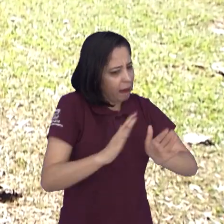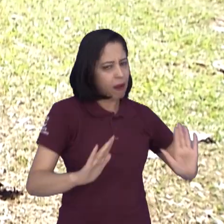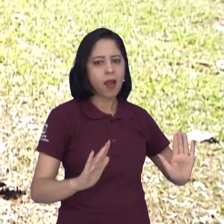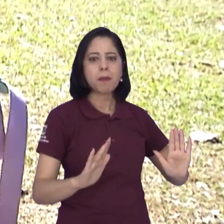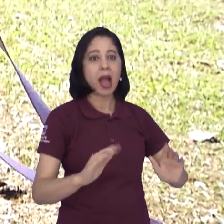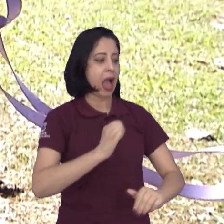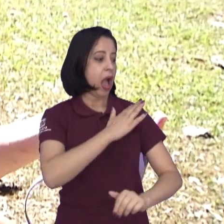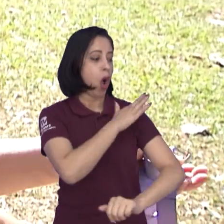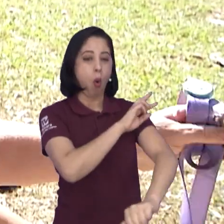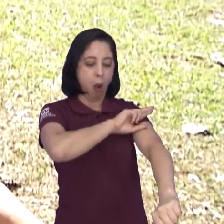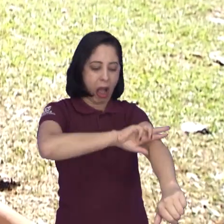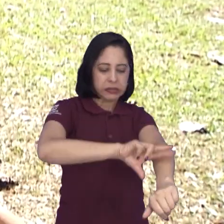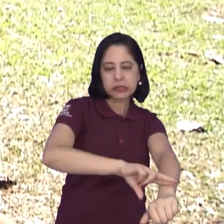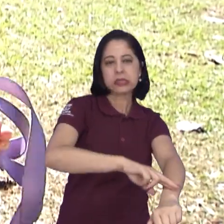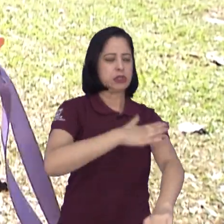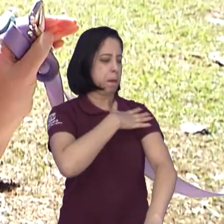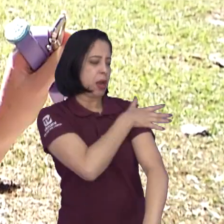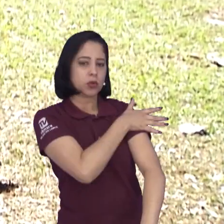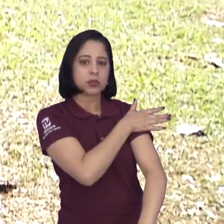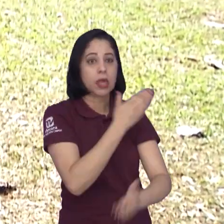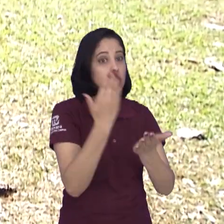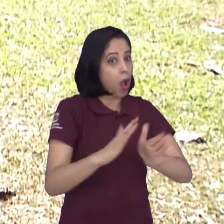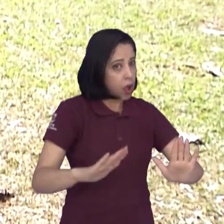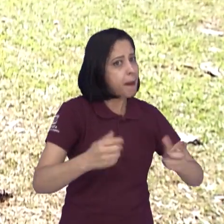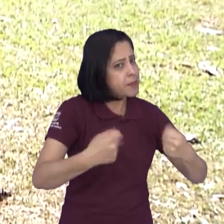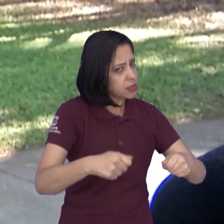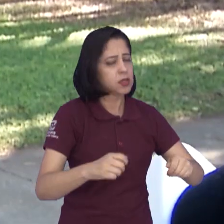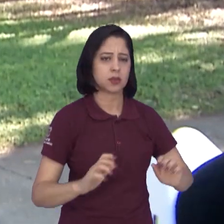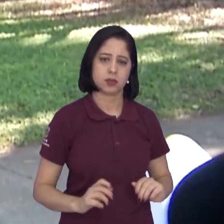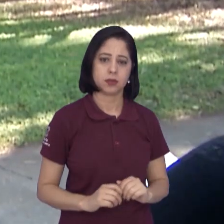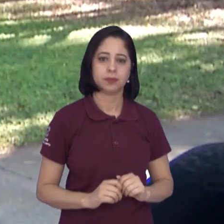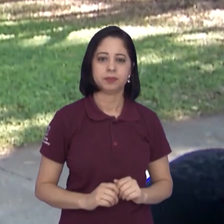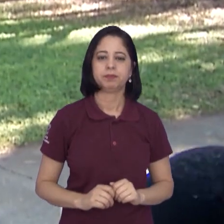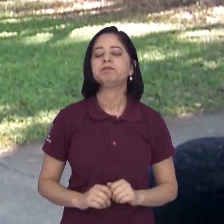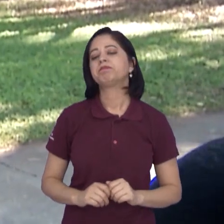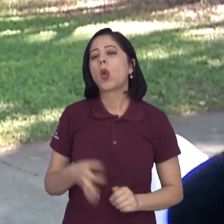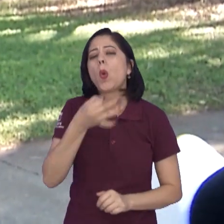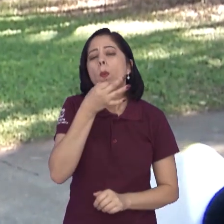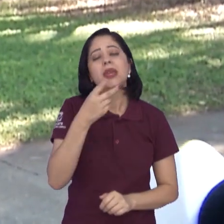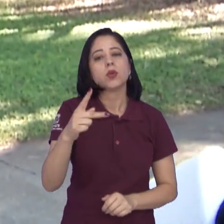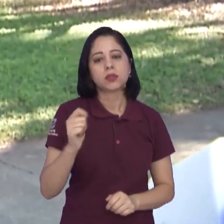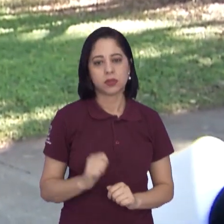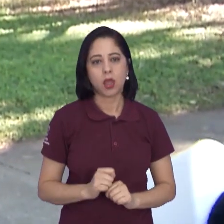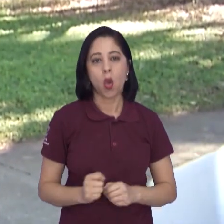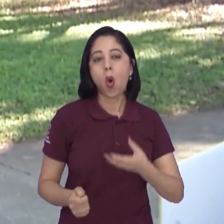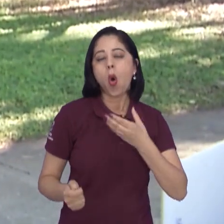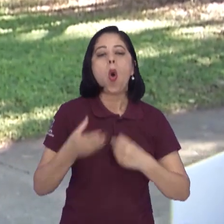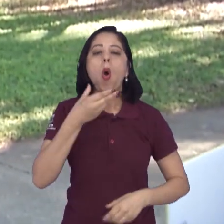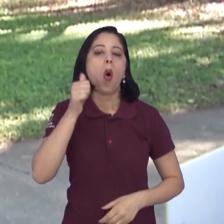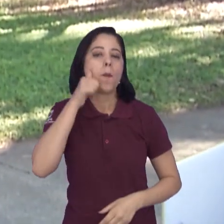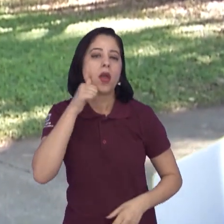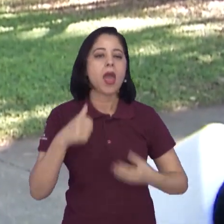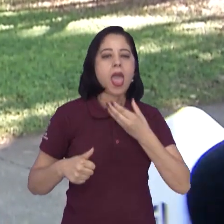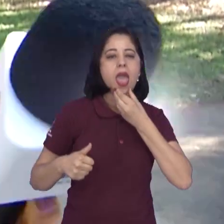como o racismo e outros preconceitos, eu acho que tinha que ser extinguido. Acho que tem diferença de oportunidade para homens e mulheres